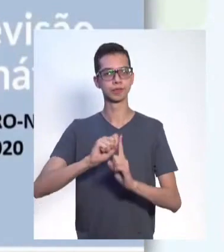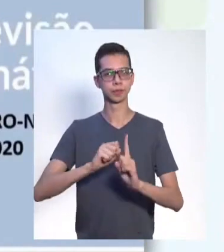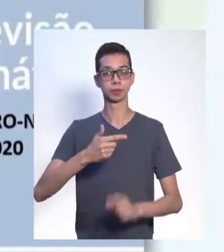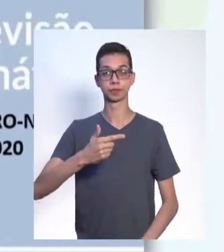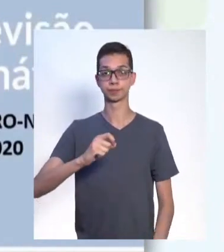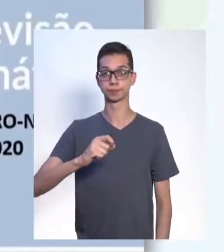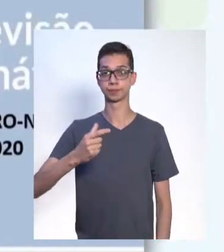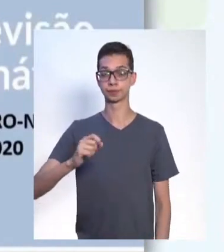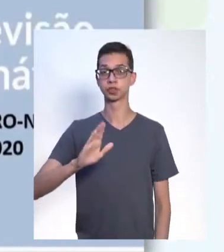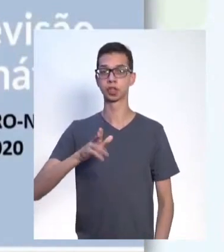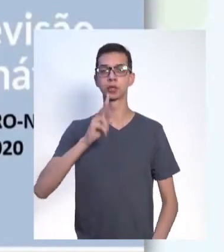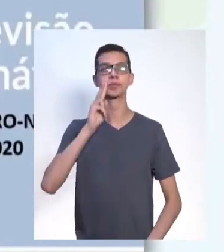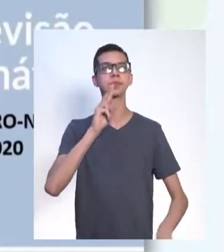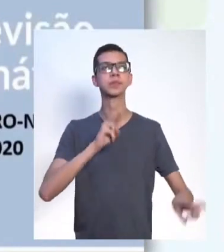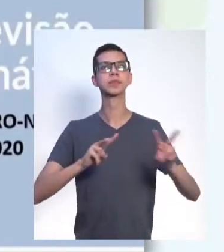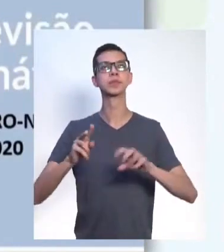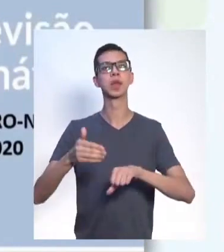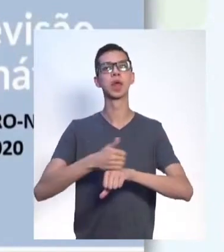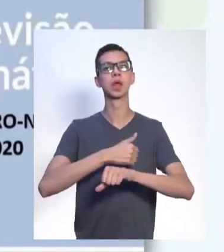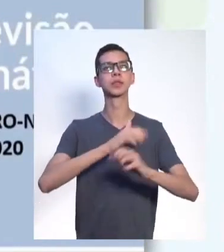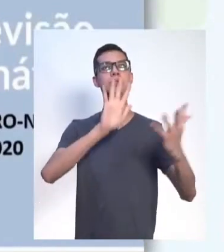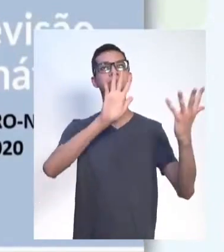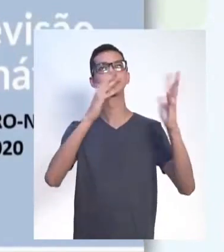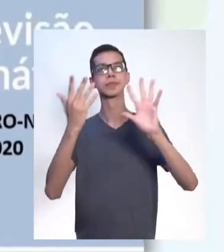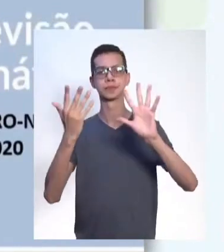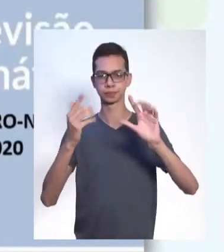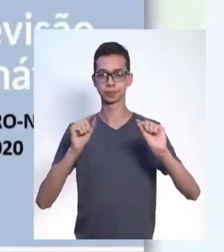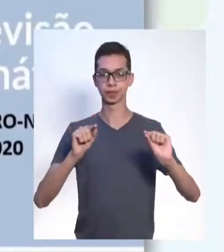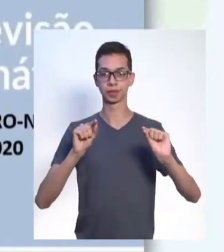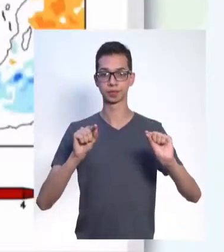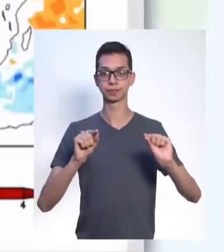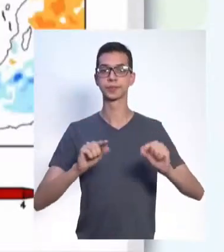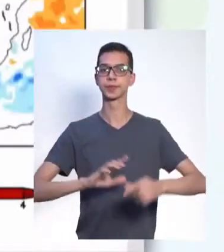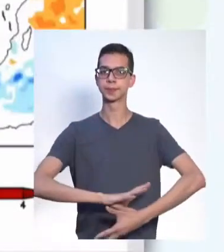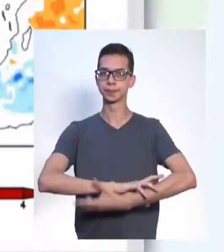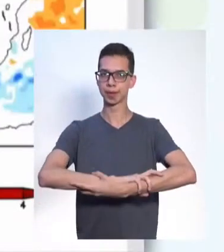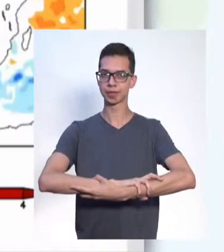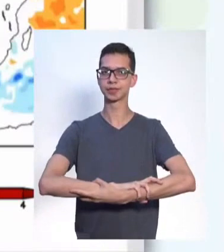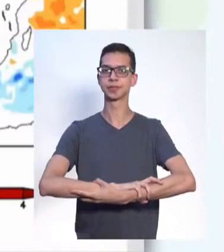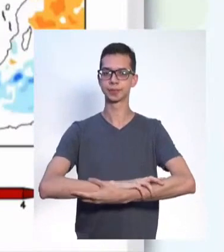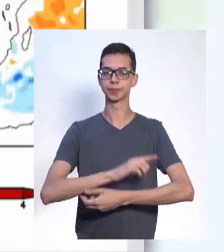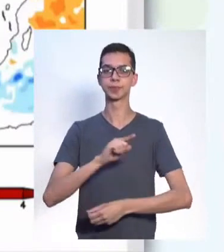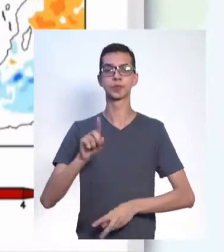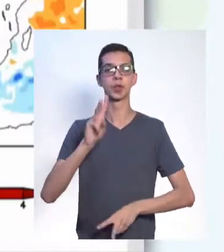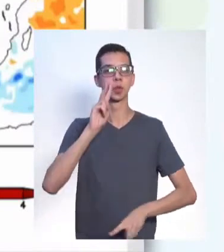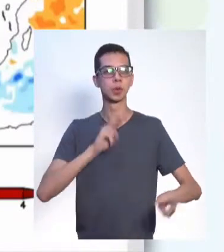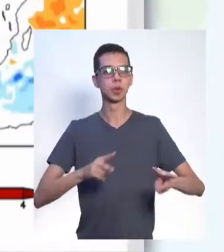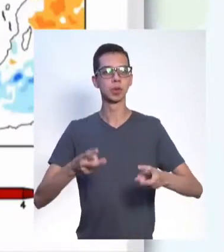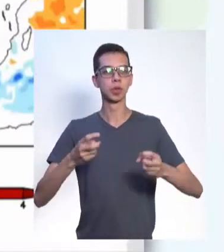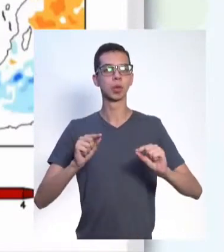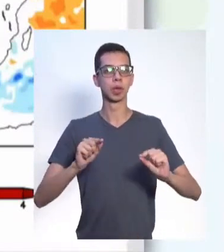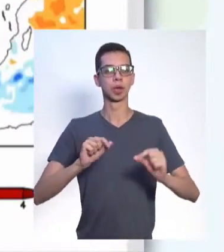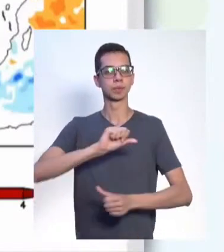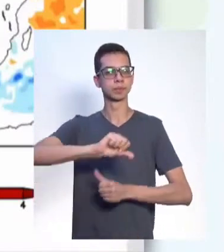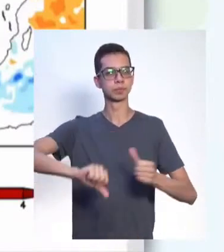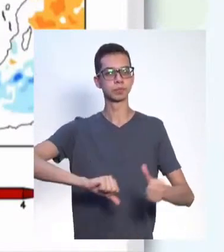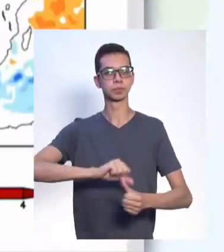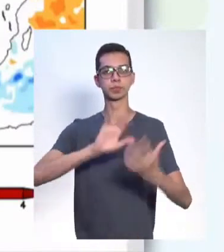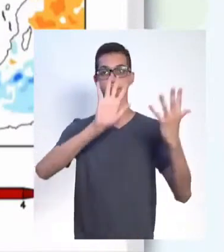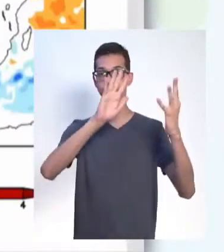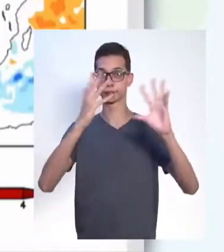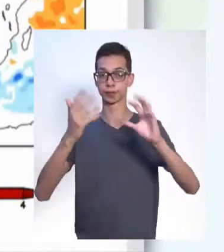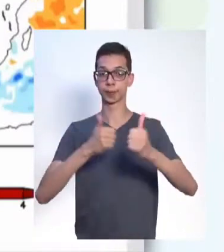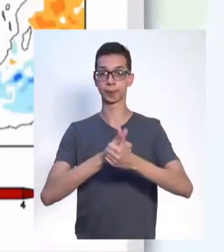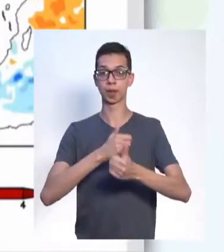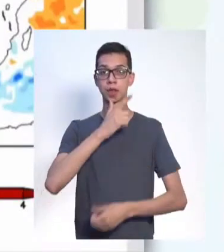foi realizada numa parceria entre o CPTEC, o INMET e a FUNSEMI. Observando o campo de anomalia da temperatura da superfície do mar